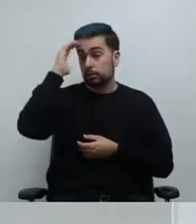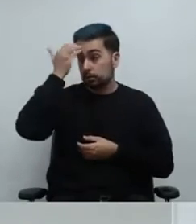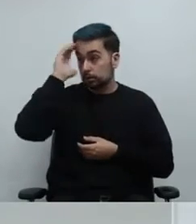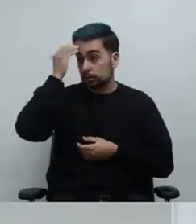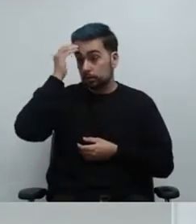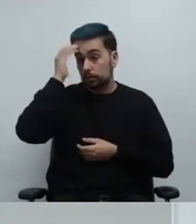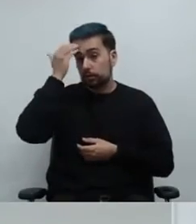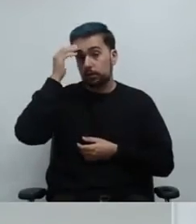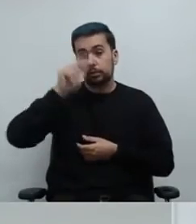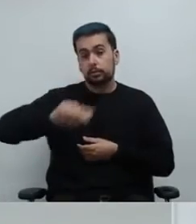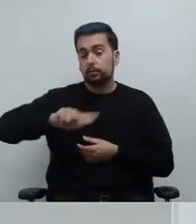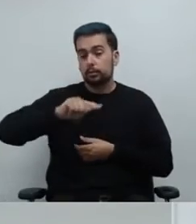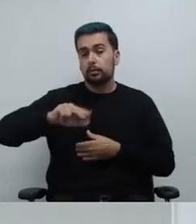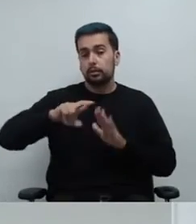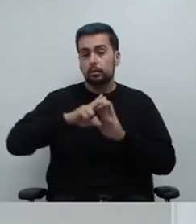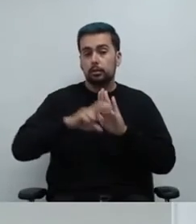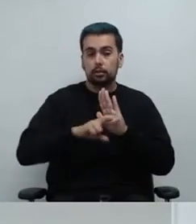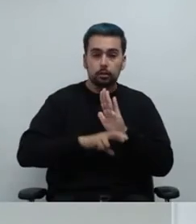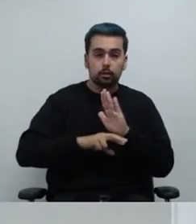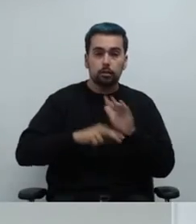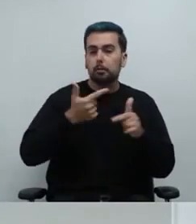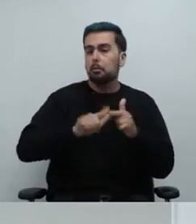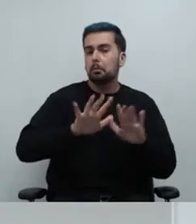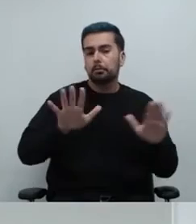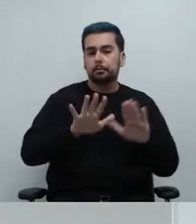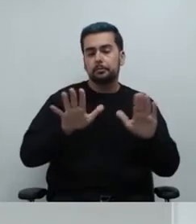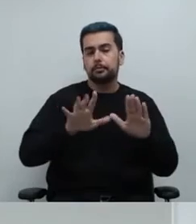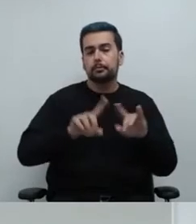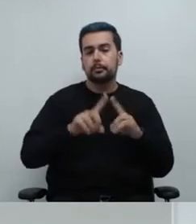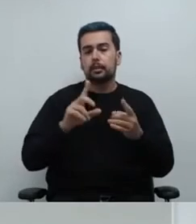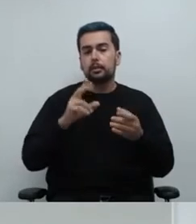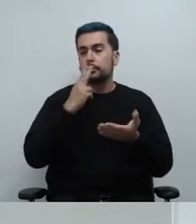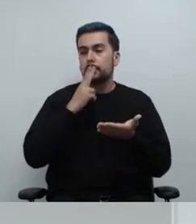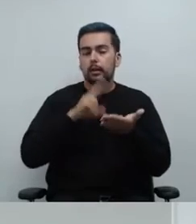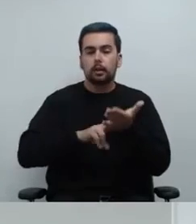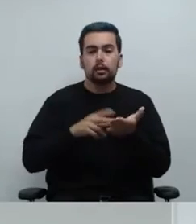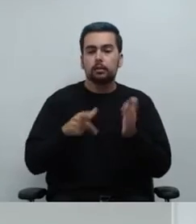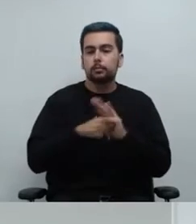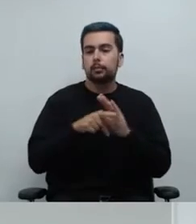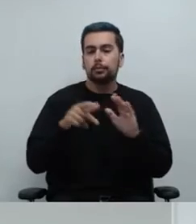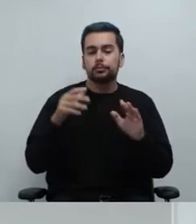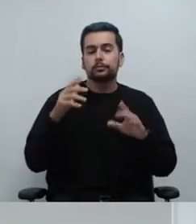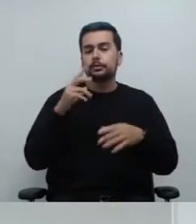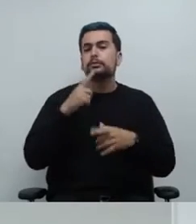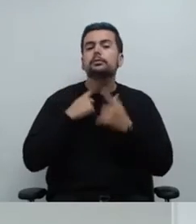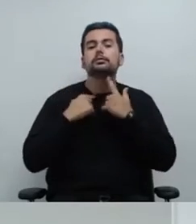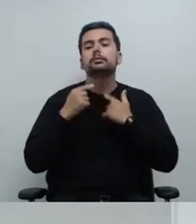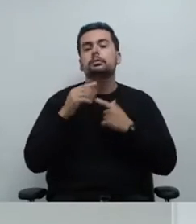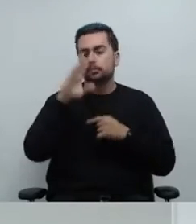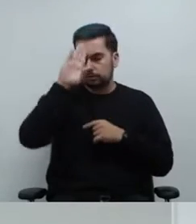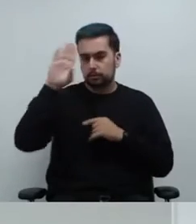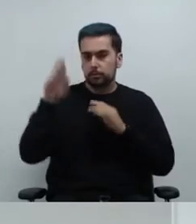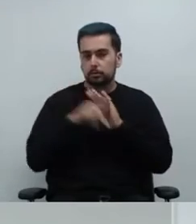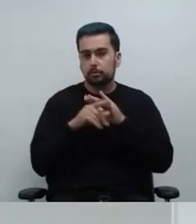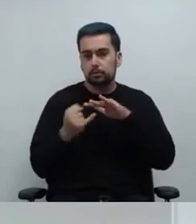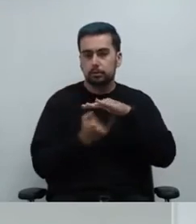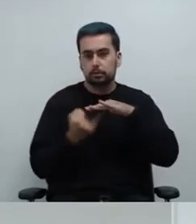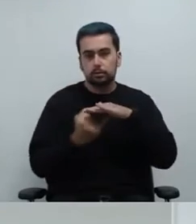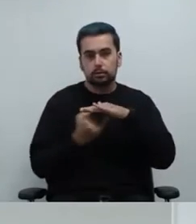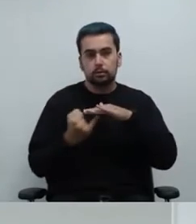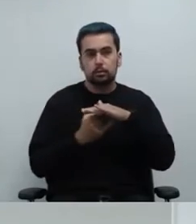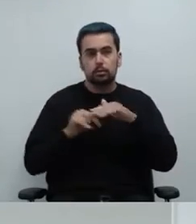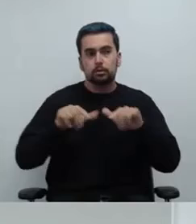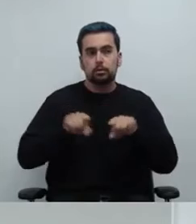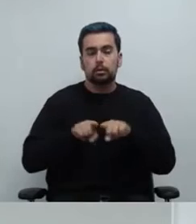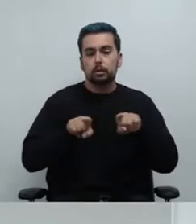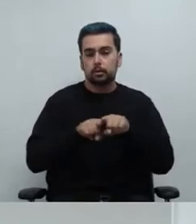ser mais uma norma meramente programática, não pode ser mais uma carta de intenção, um princípio da instituição. Também não pode ser uma norma